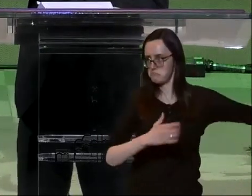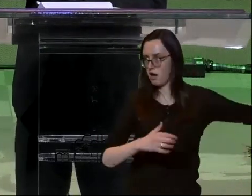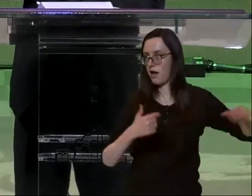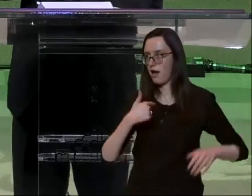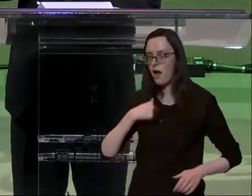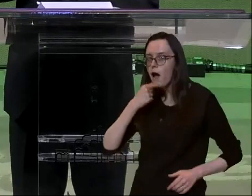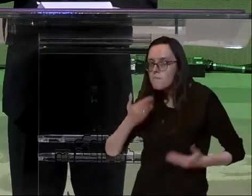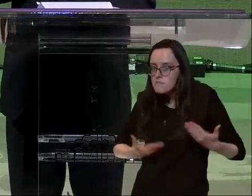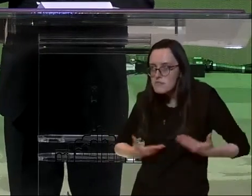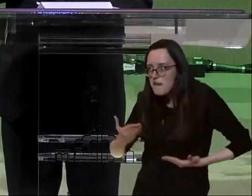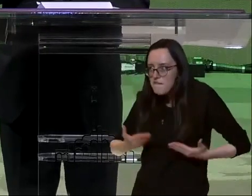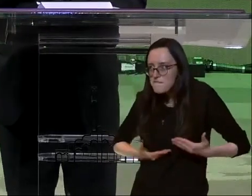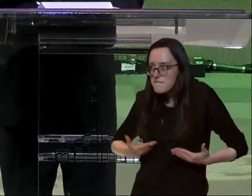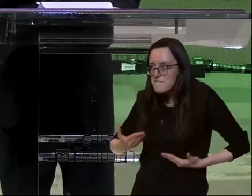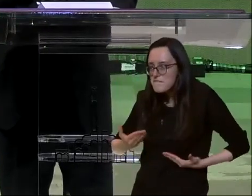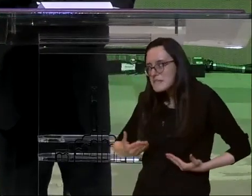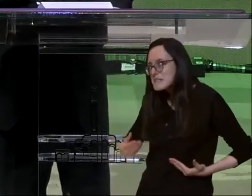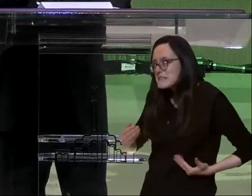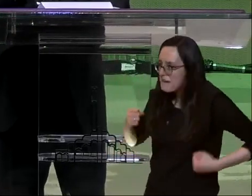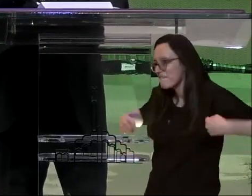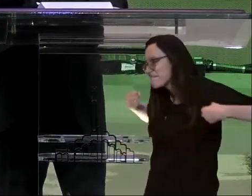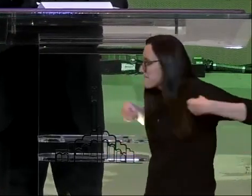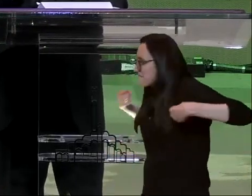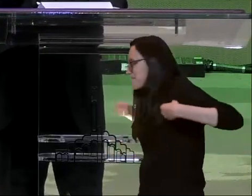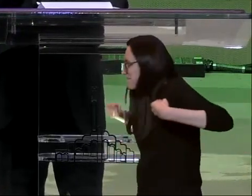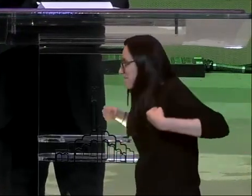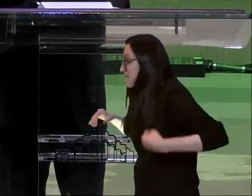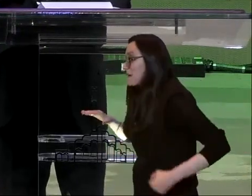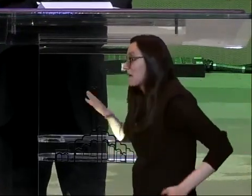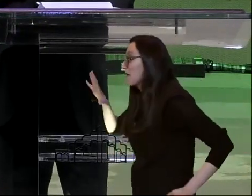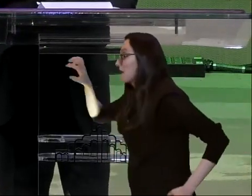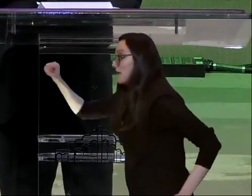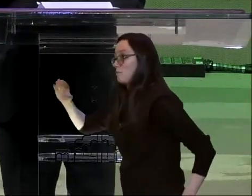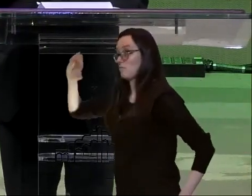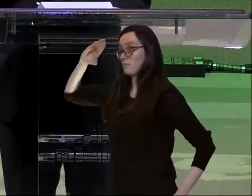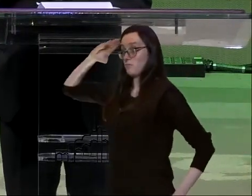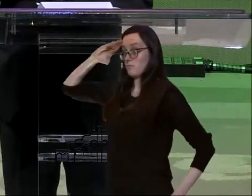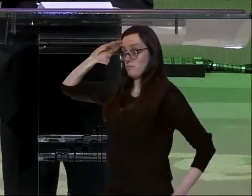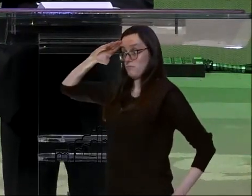Geazi, em alcance de Naamã,